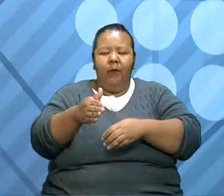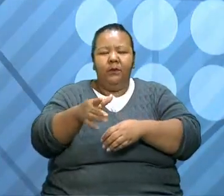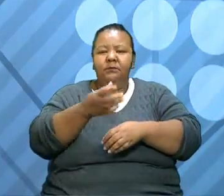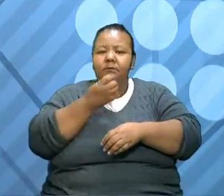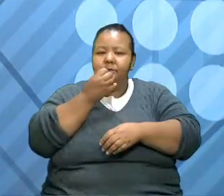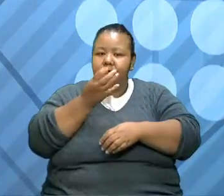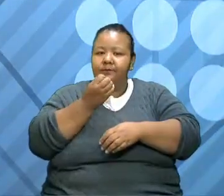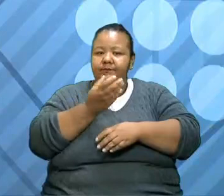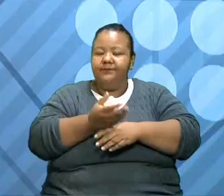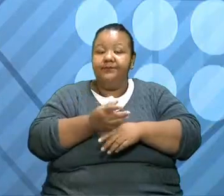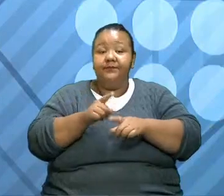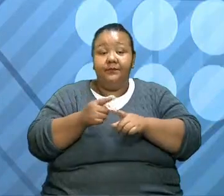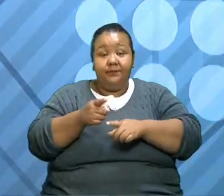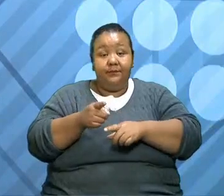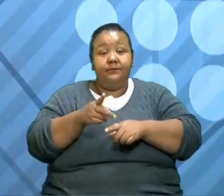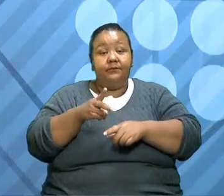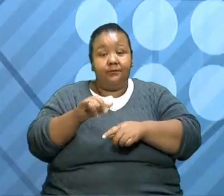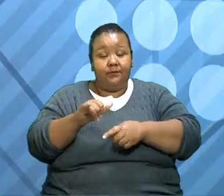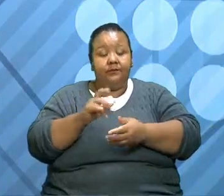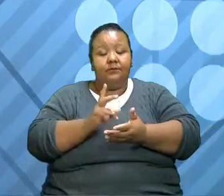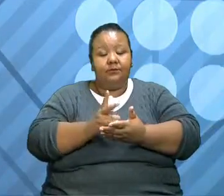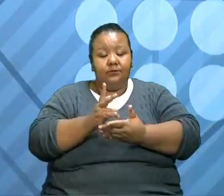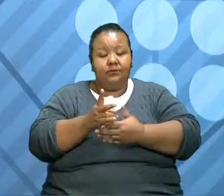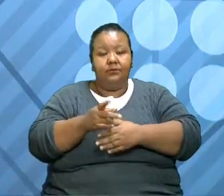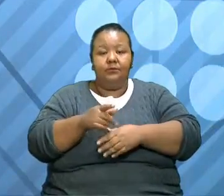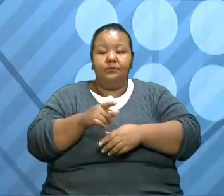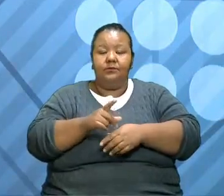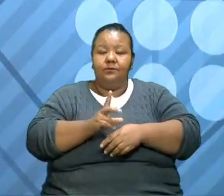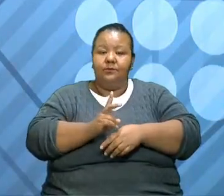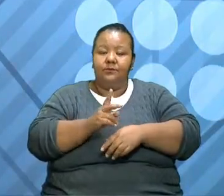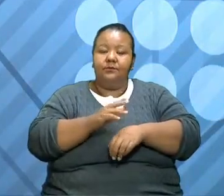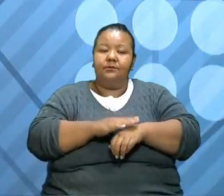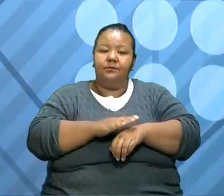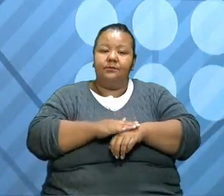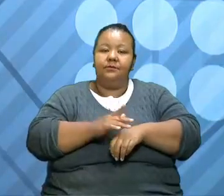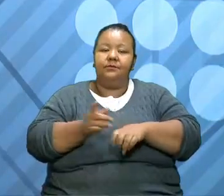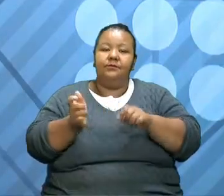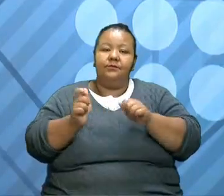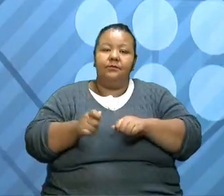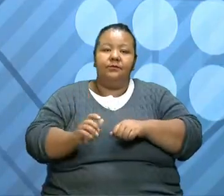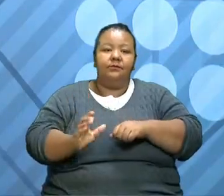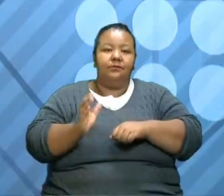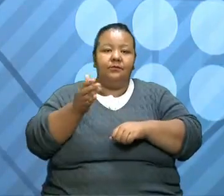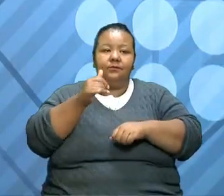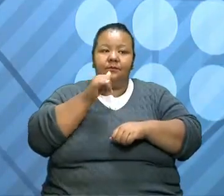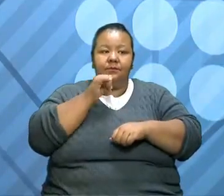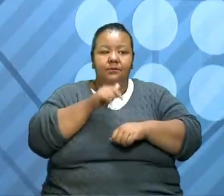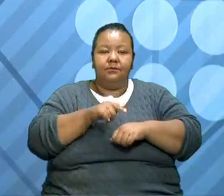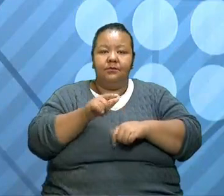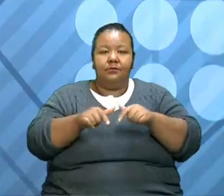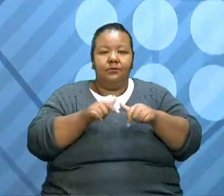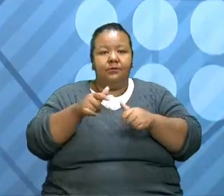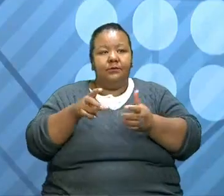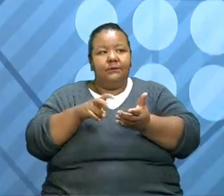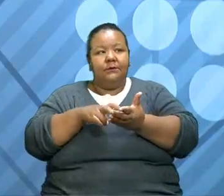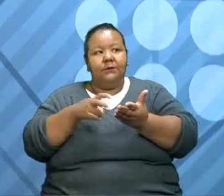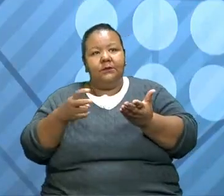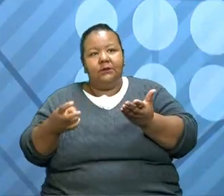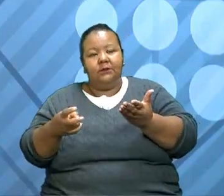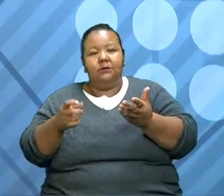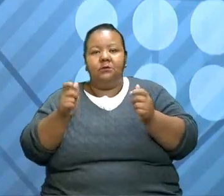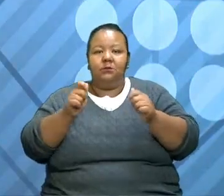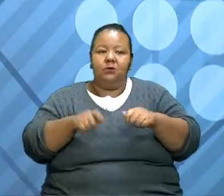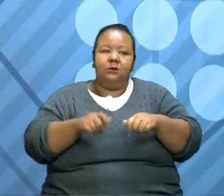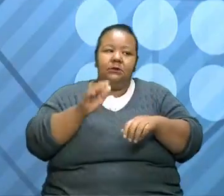grande. Mas se você vai continuar trabalhando, vai. O que pode acontecer é, se você não quiser trabalhar de manhã, você vai trabalhar